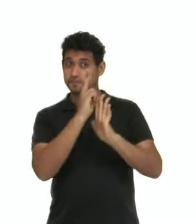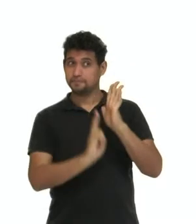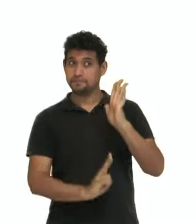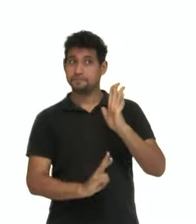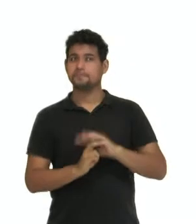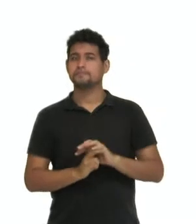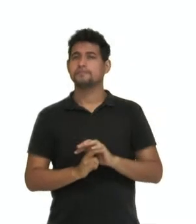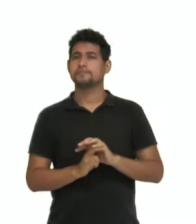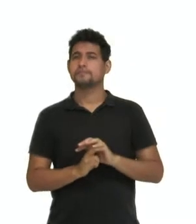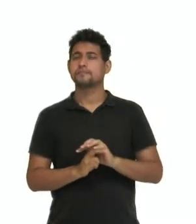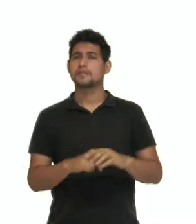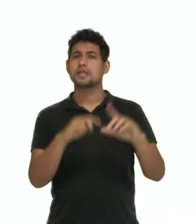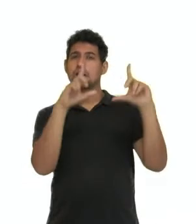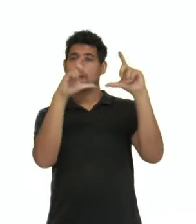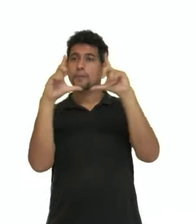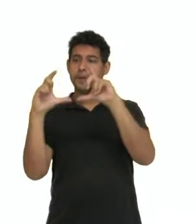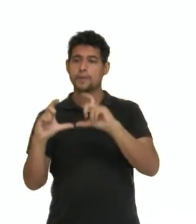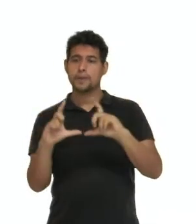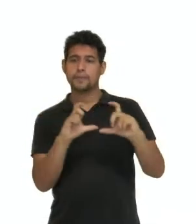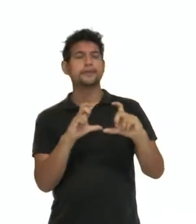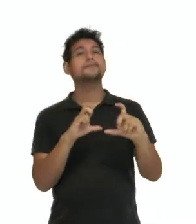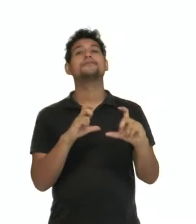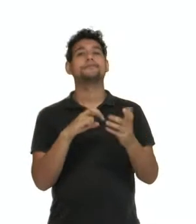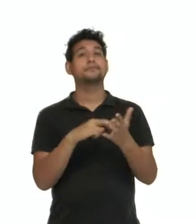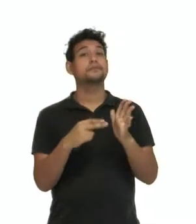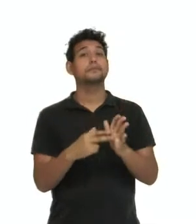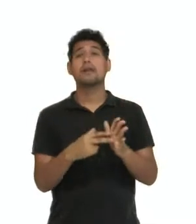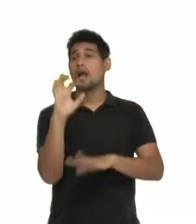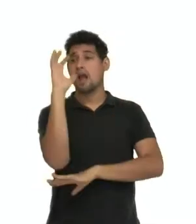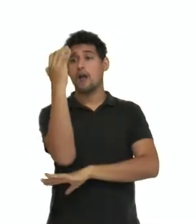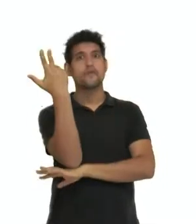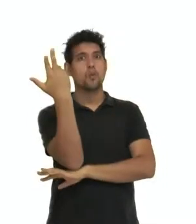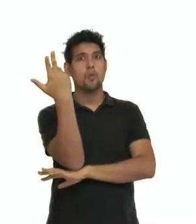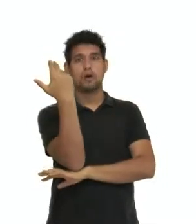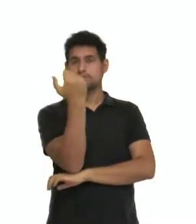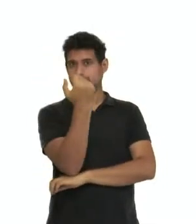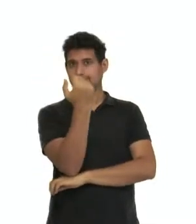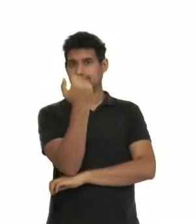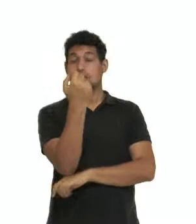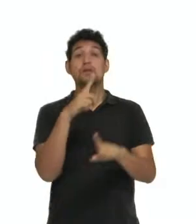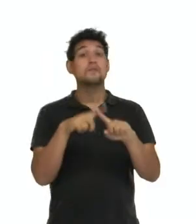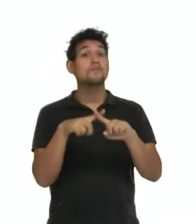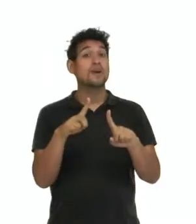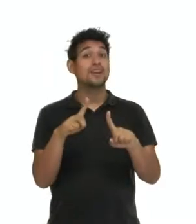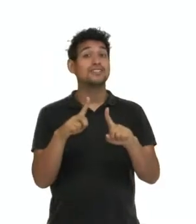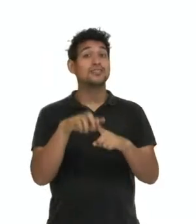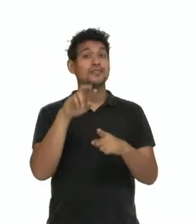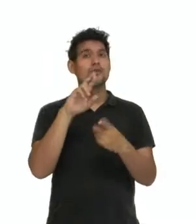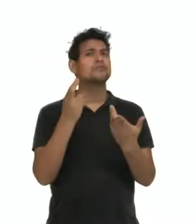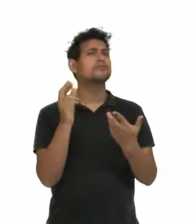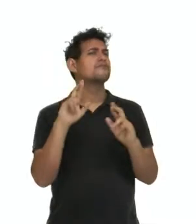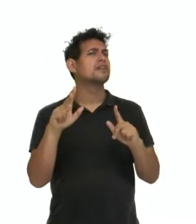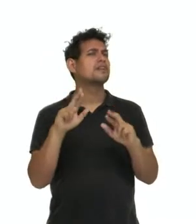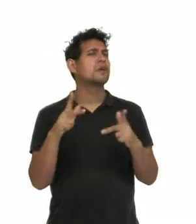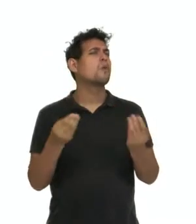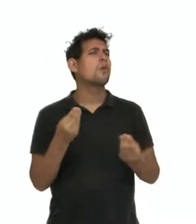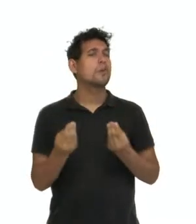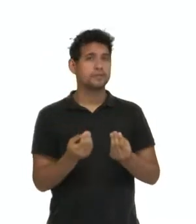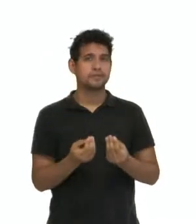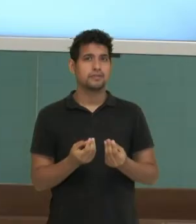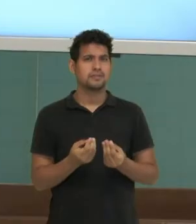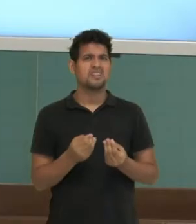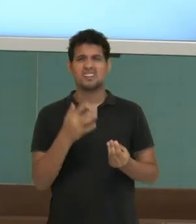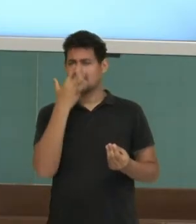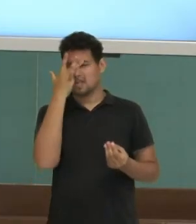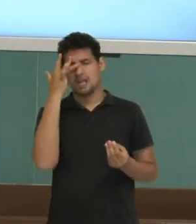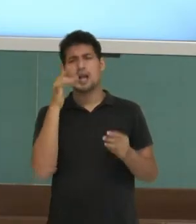As imagens são da mesma árvore ou de árvores diferentes? Será que o